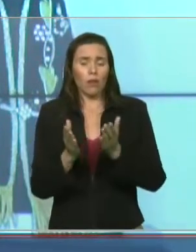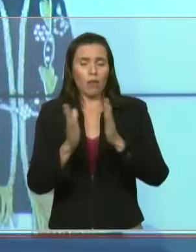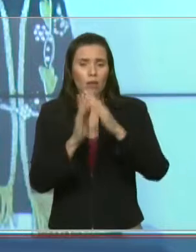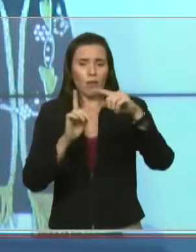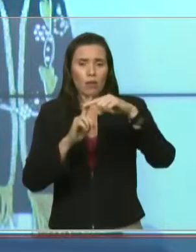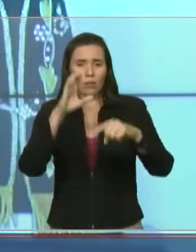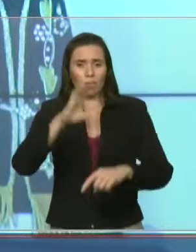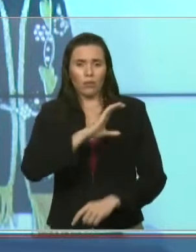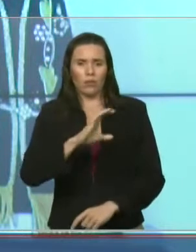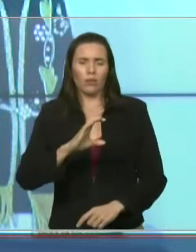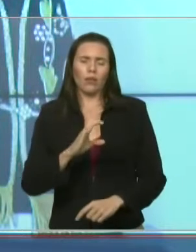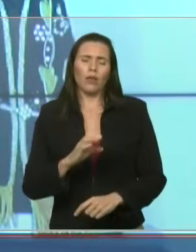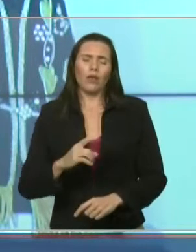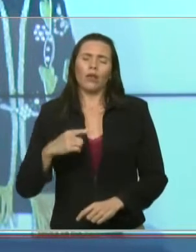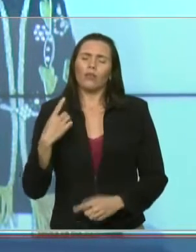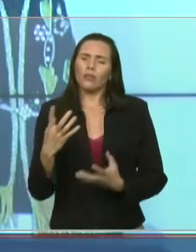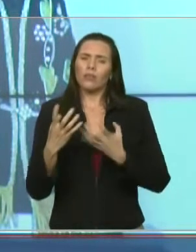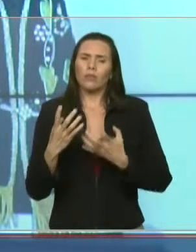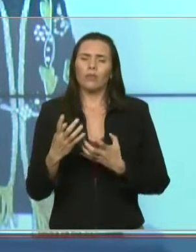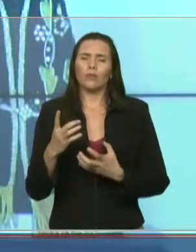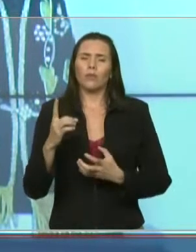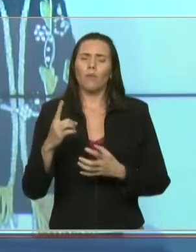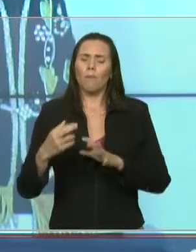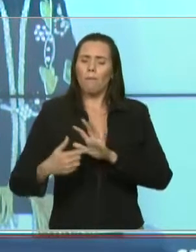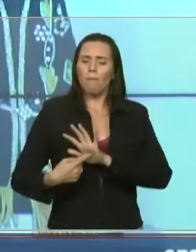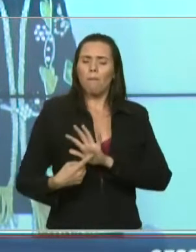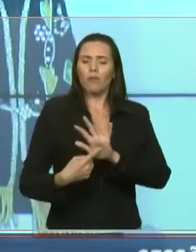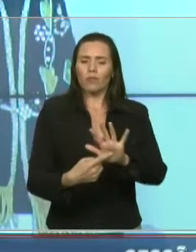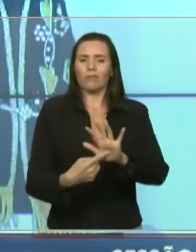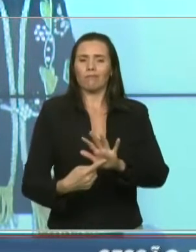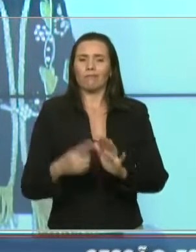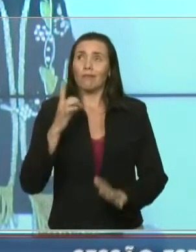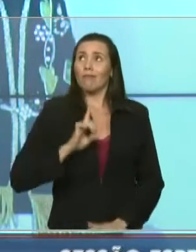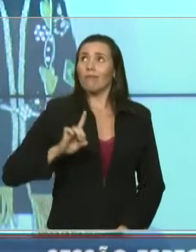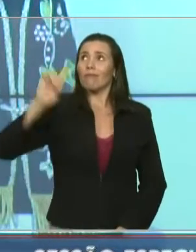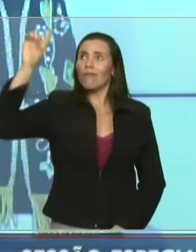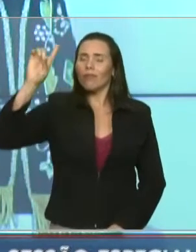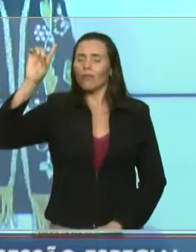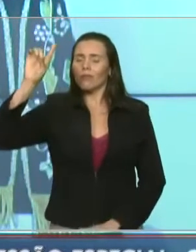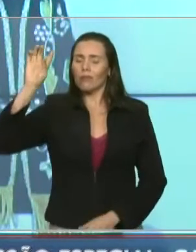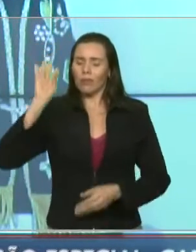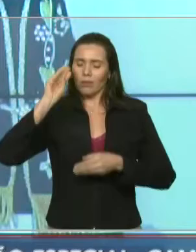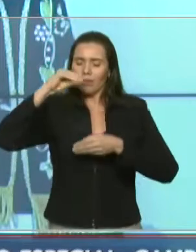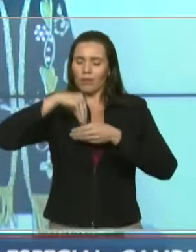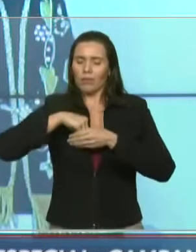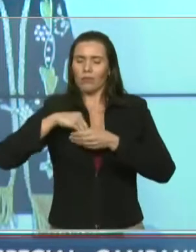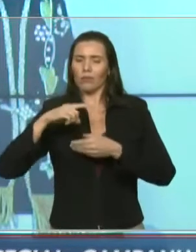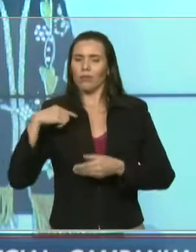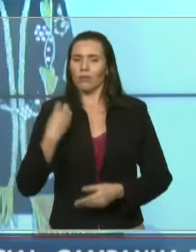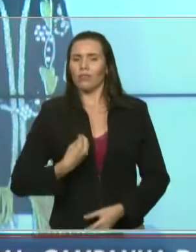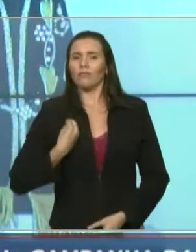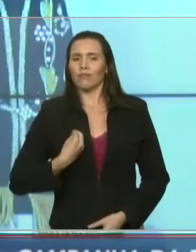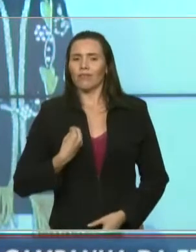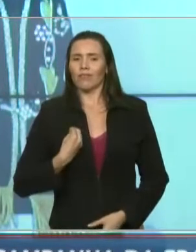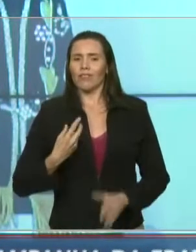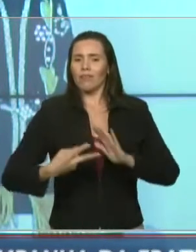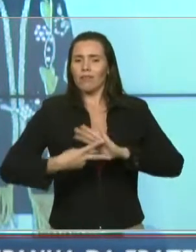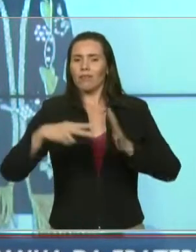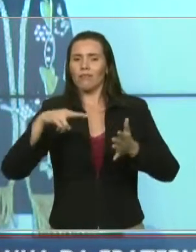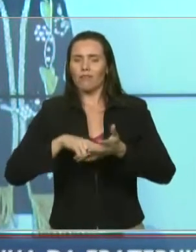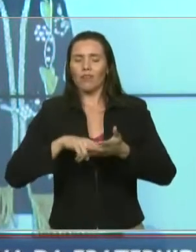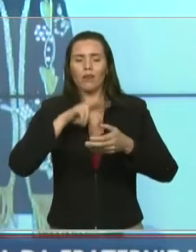presença misericordiosa de Deus. Uma presença misericordiosa significa cuidarmos daqueles que